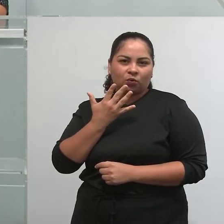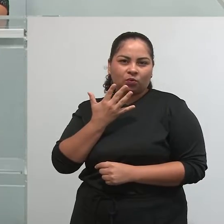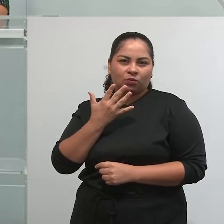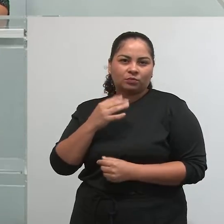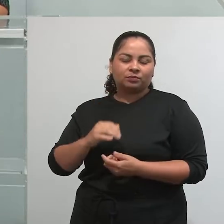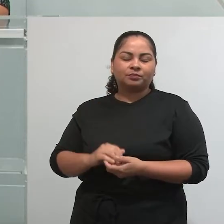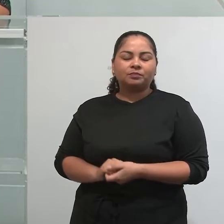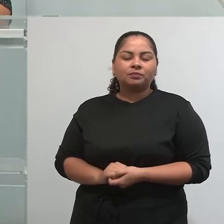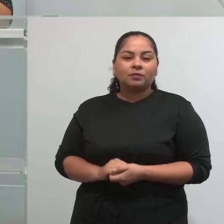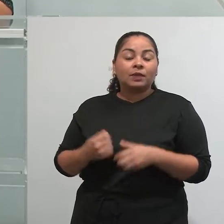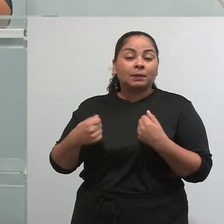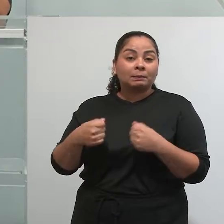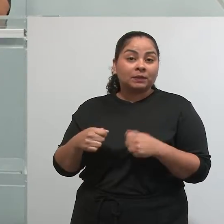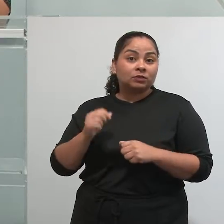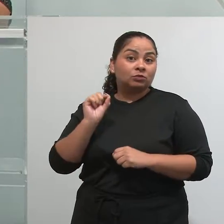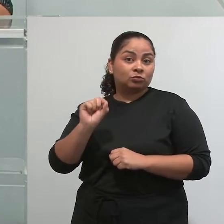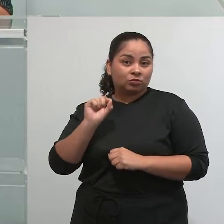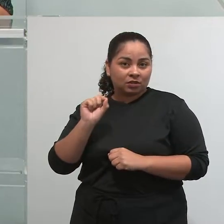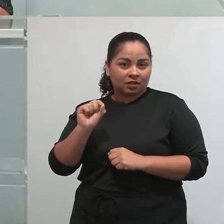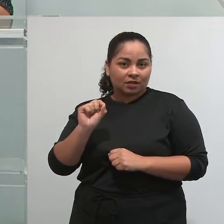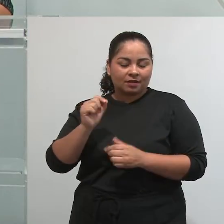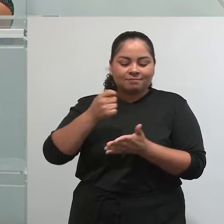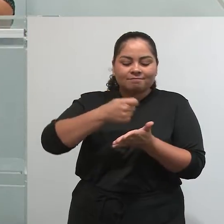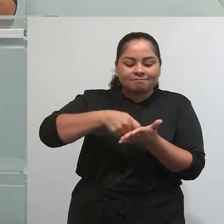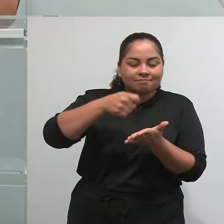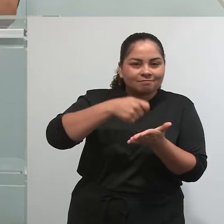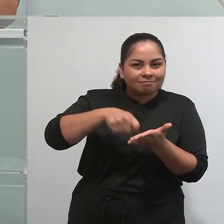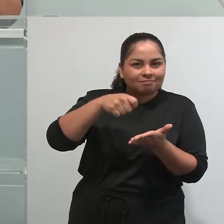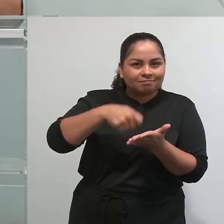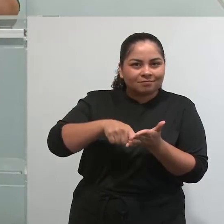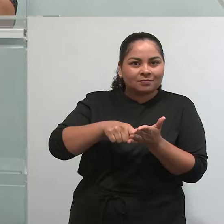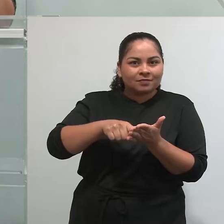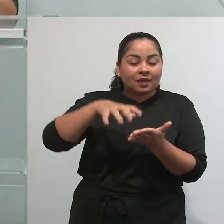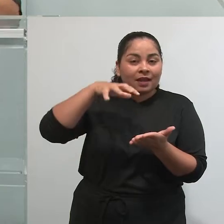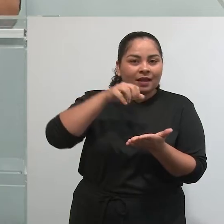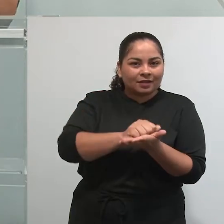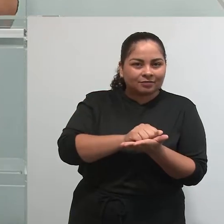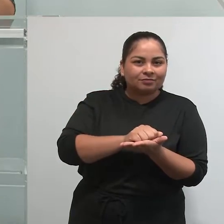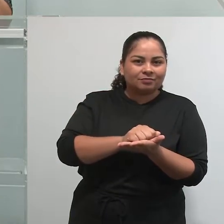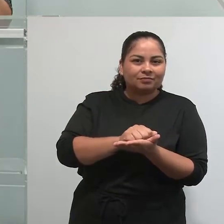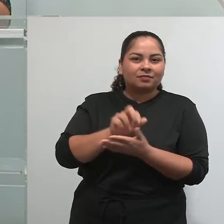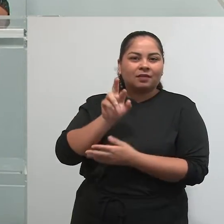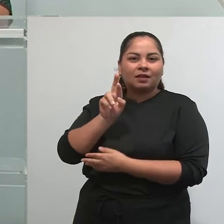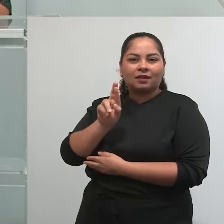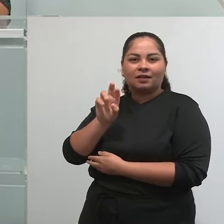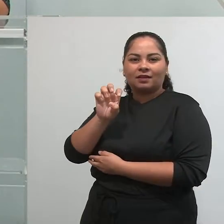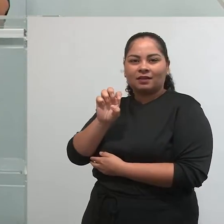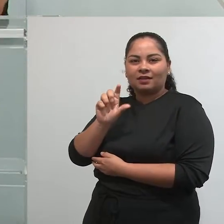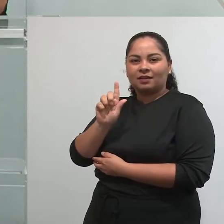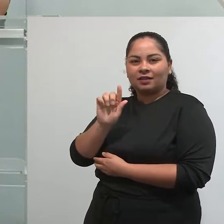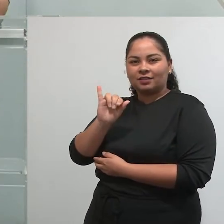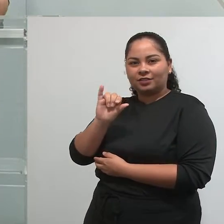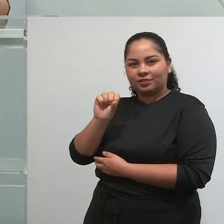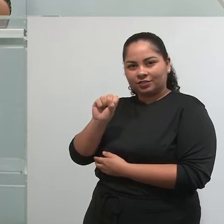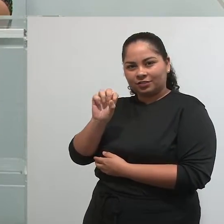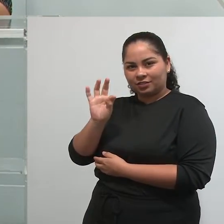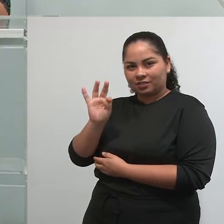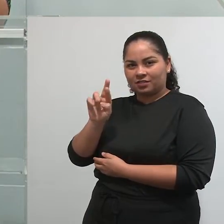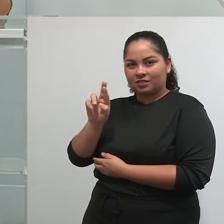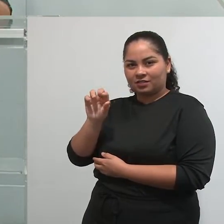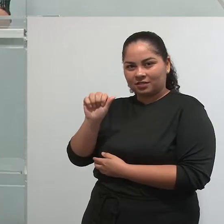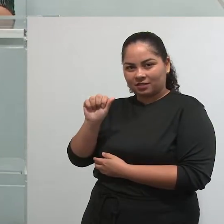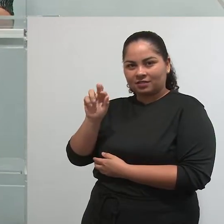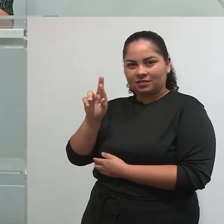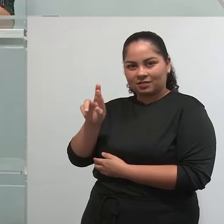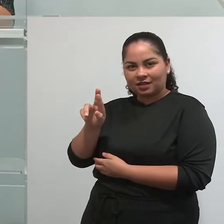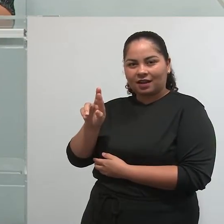recursos necessários. E você vai anotar isso, porque é importante de deixar até como uma forma de registro daquilo